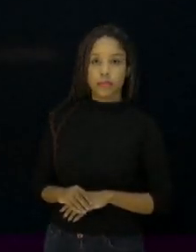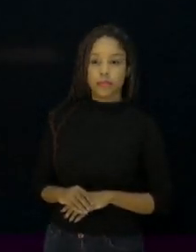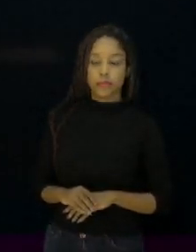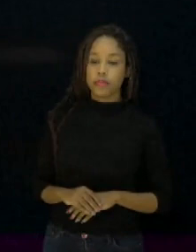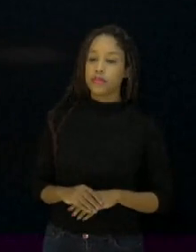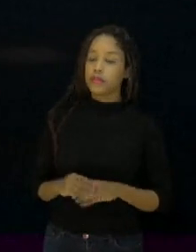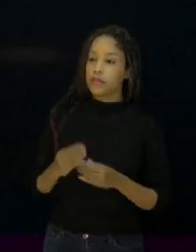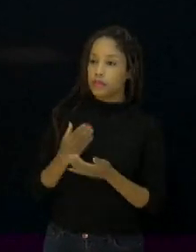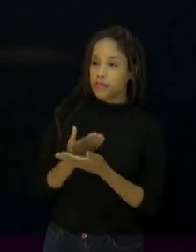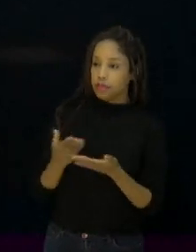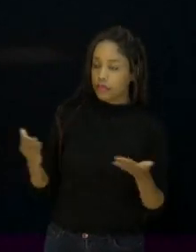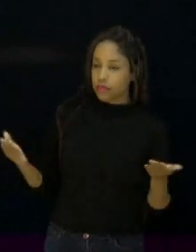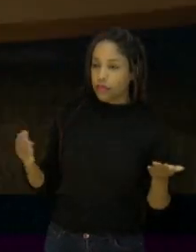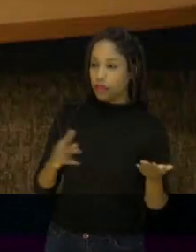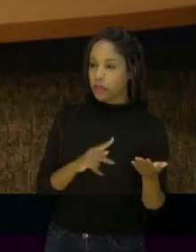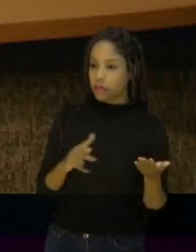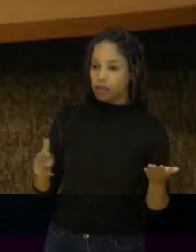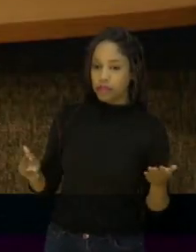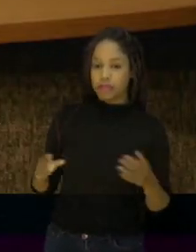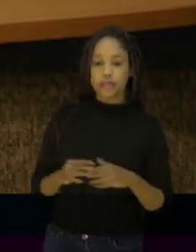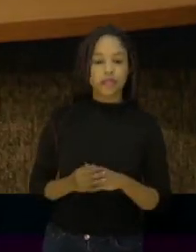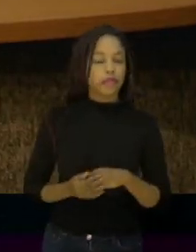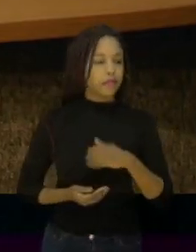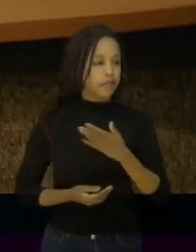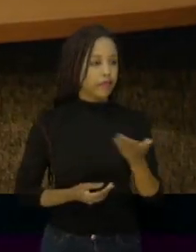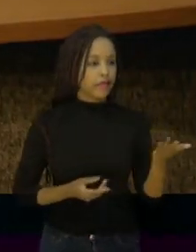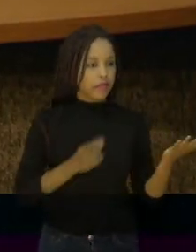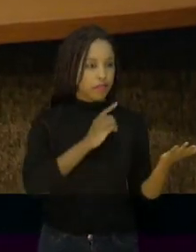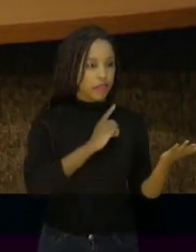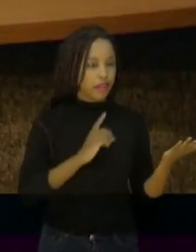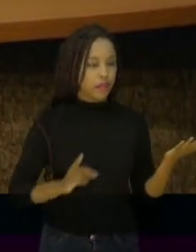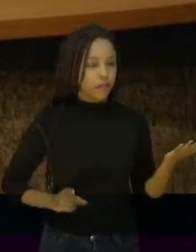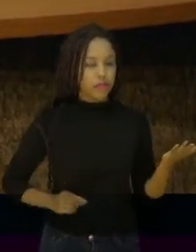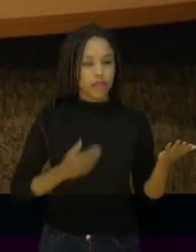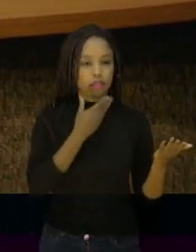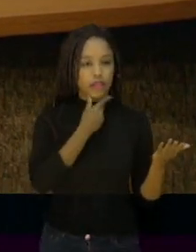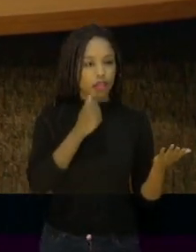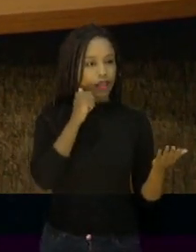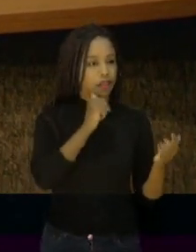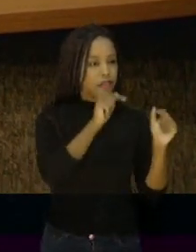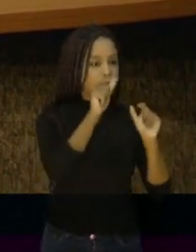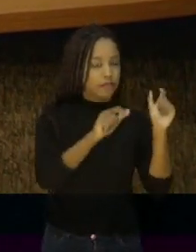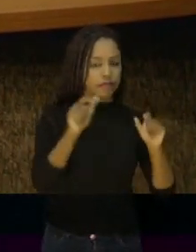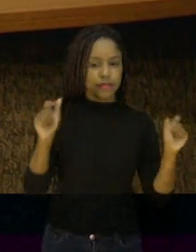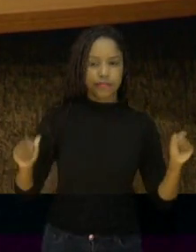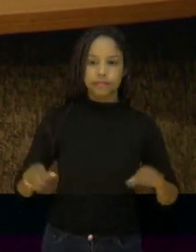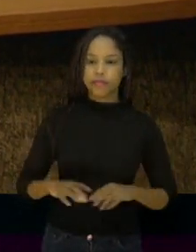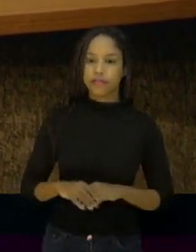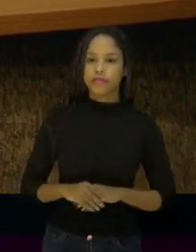Senhor presidente, senhoras deputadas, senhores deputados,